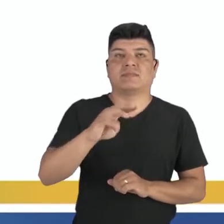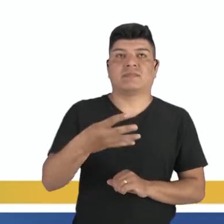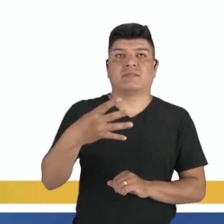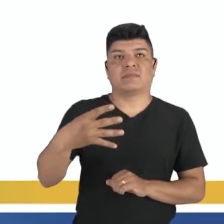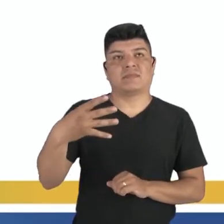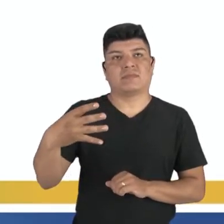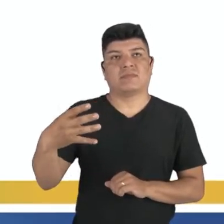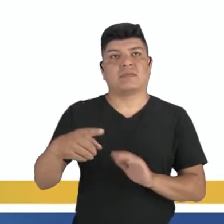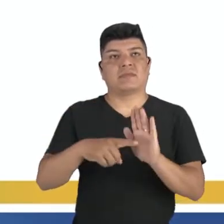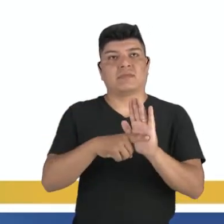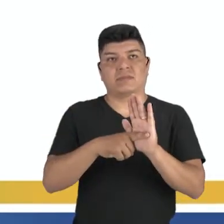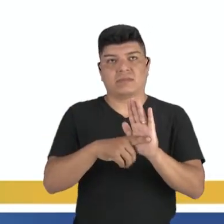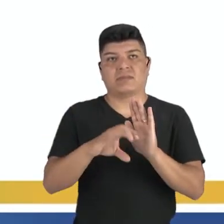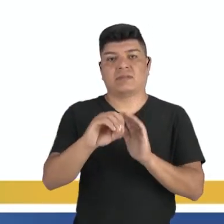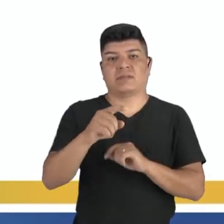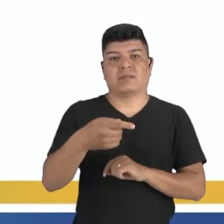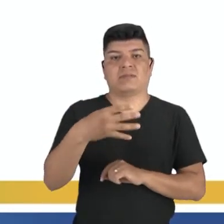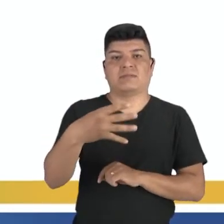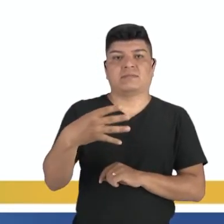4,444 menos